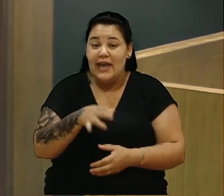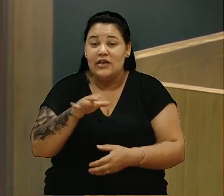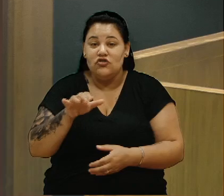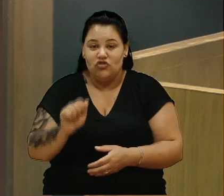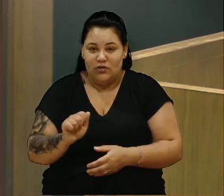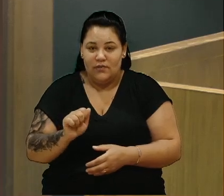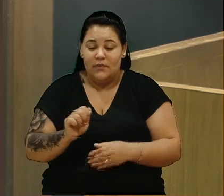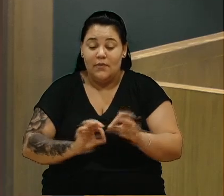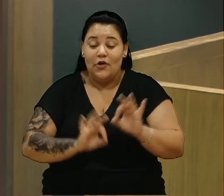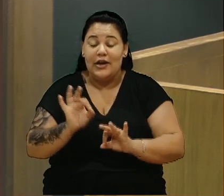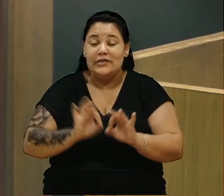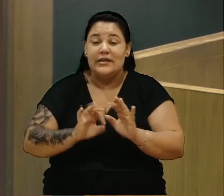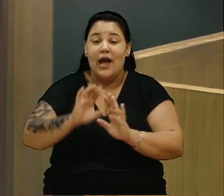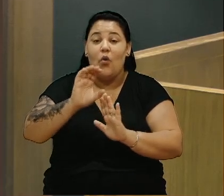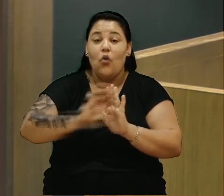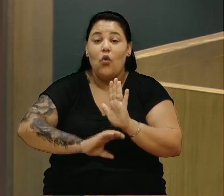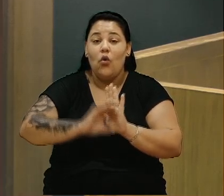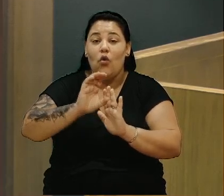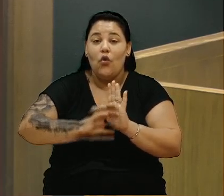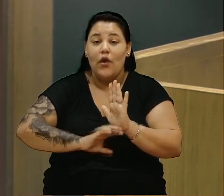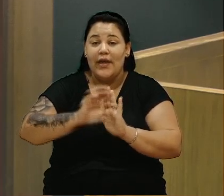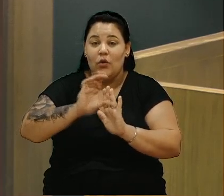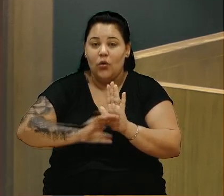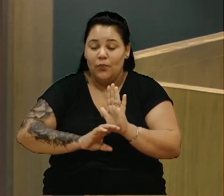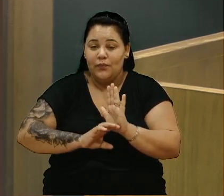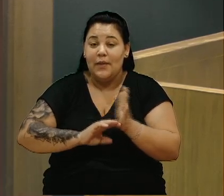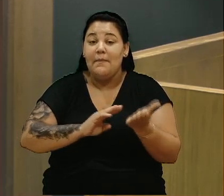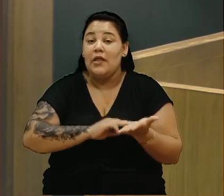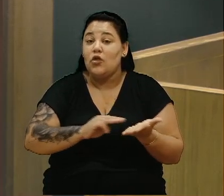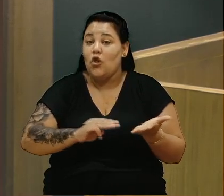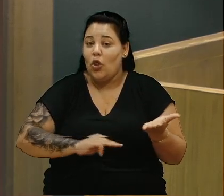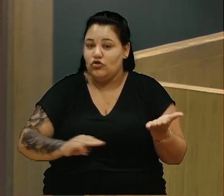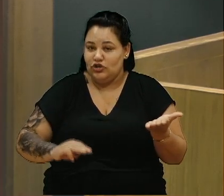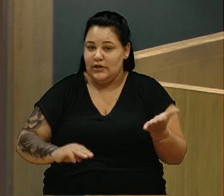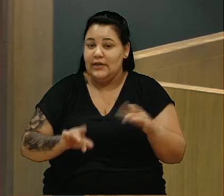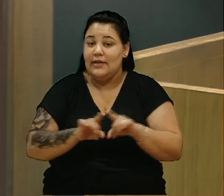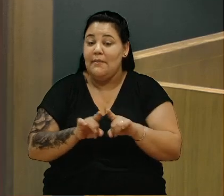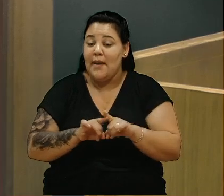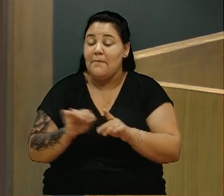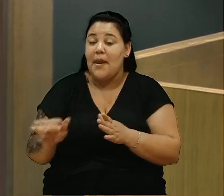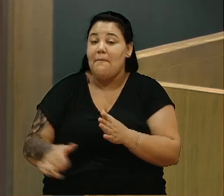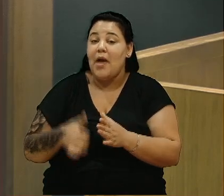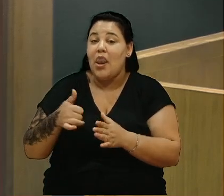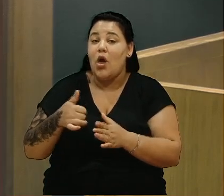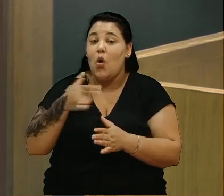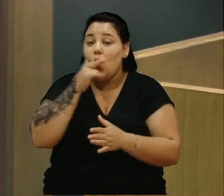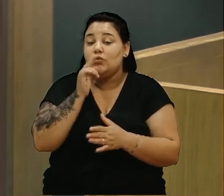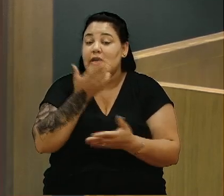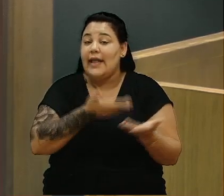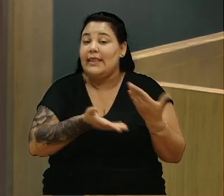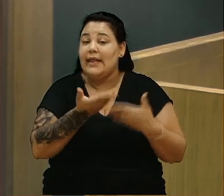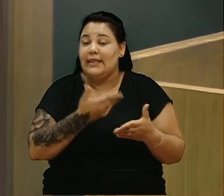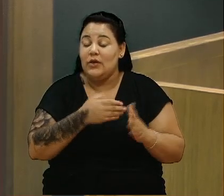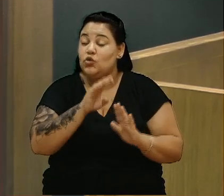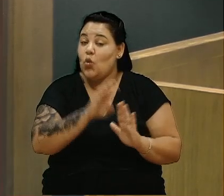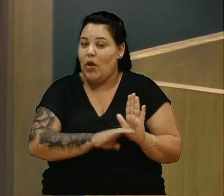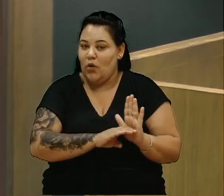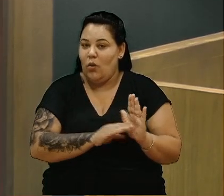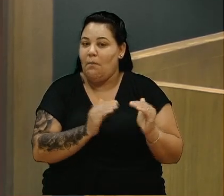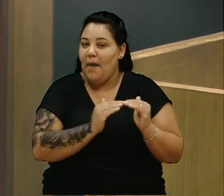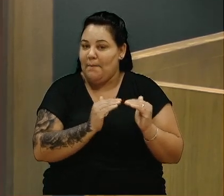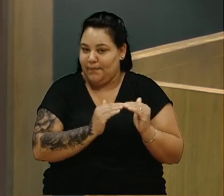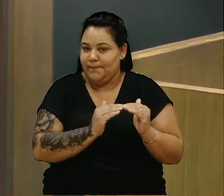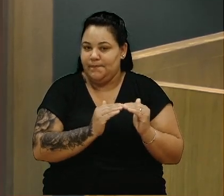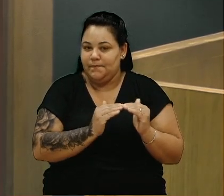reorganização curricular e metodológica, para melhor atender nos currículos,